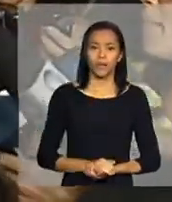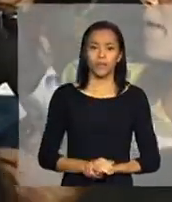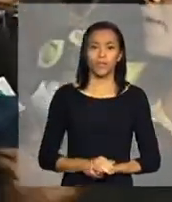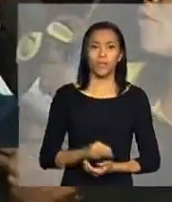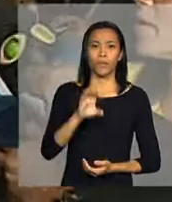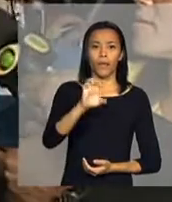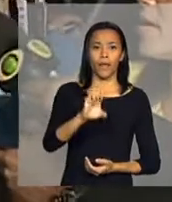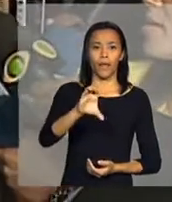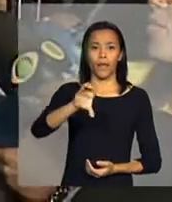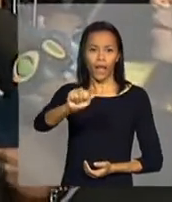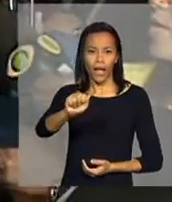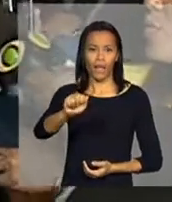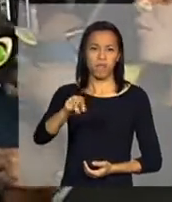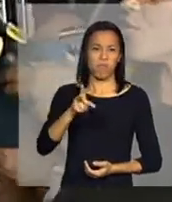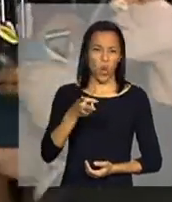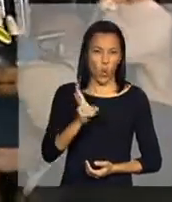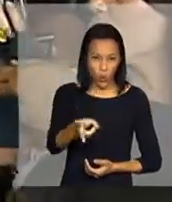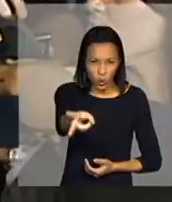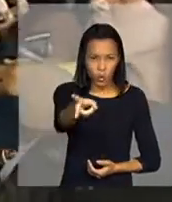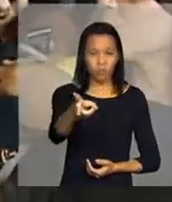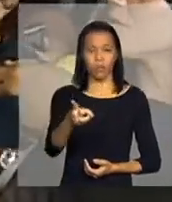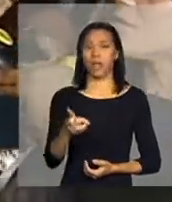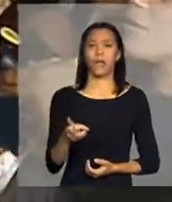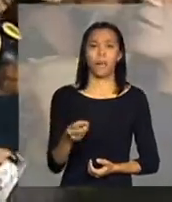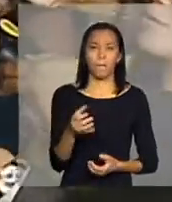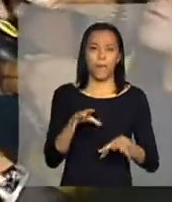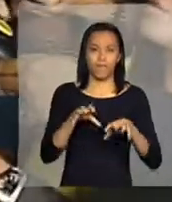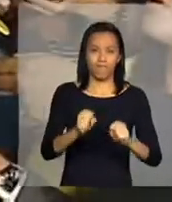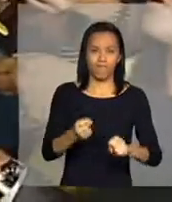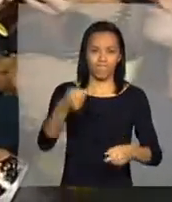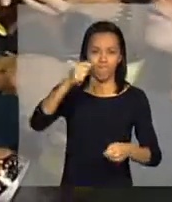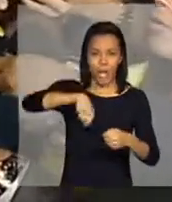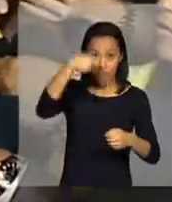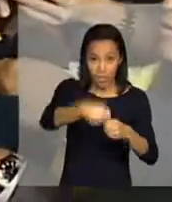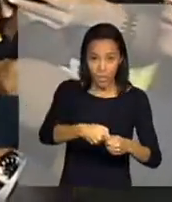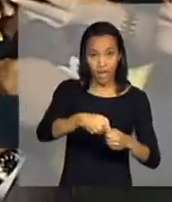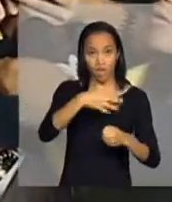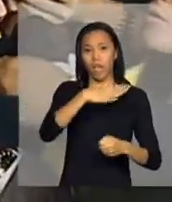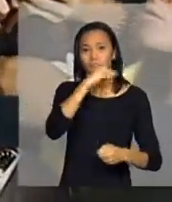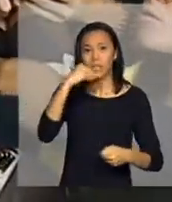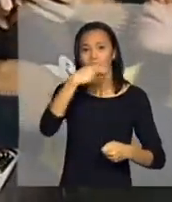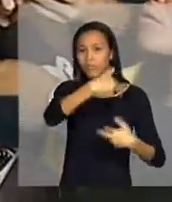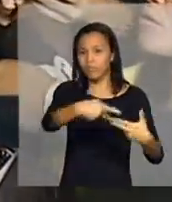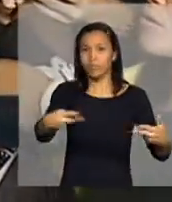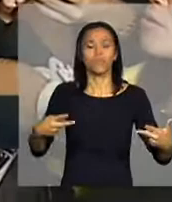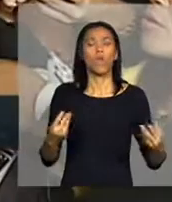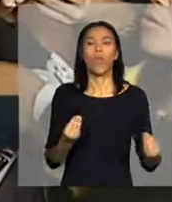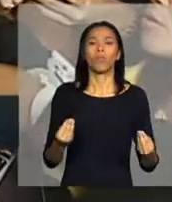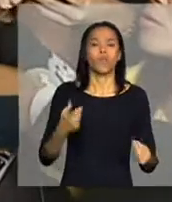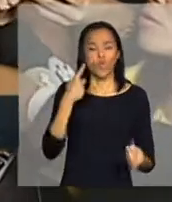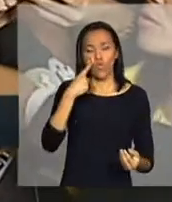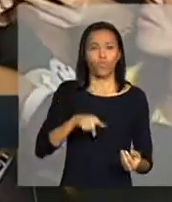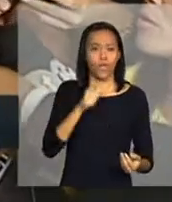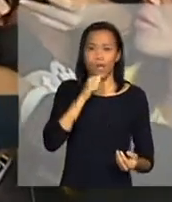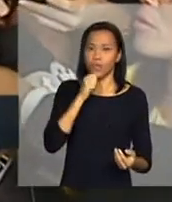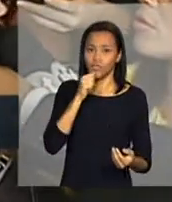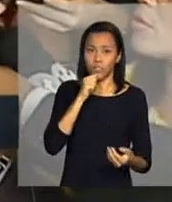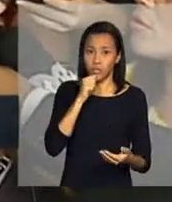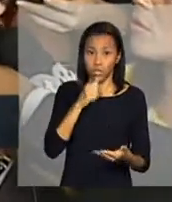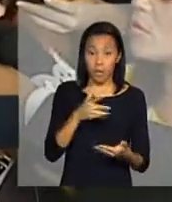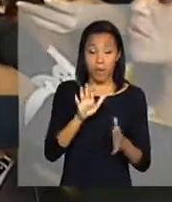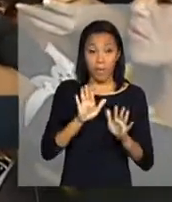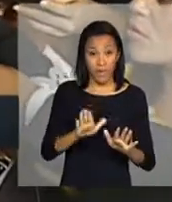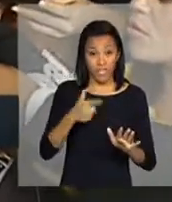ECA para endurecer as penas para os menores. Veja, eu não examinei esse projeto de lei ainda, não tive o plano de fazê-lo. Agora, eu